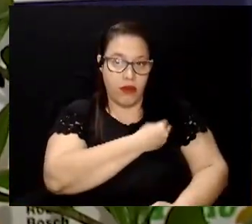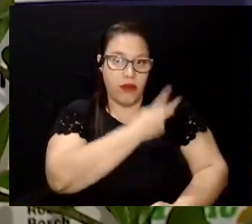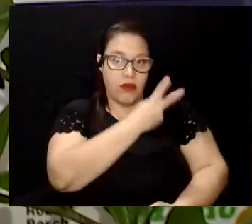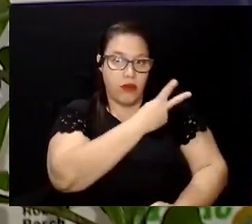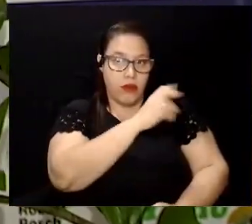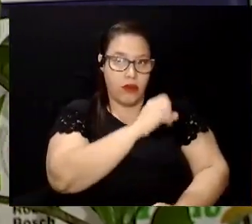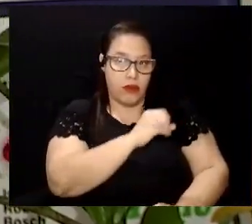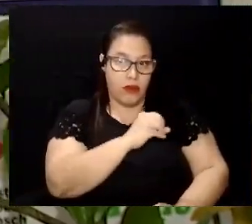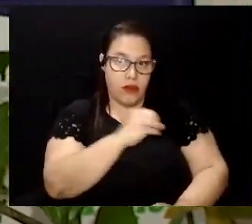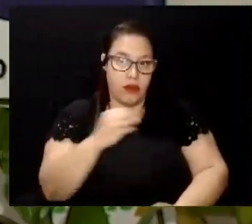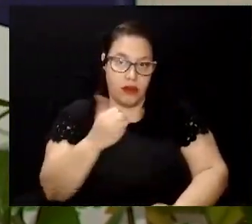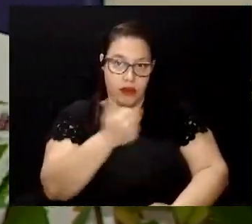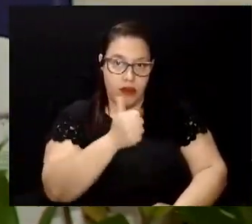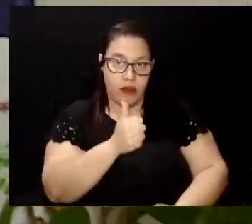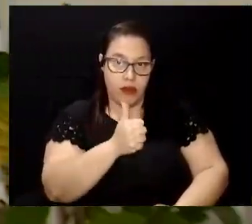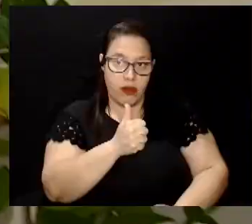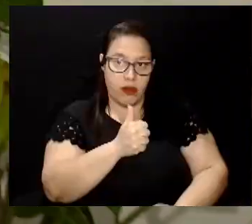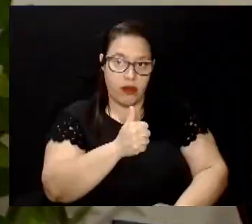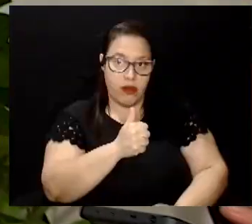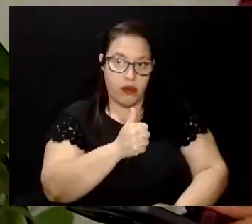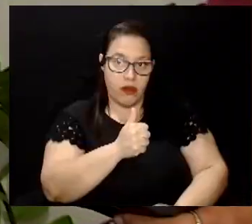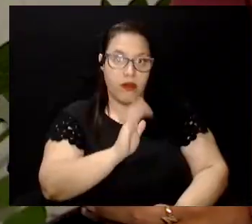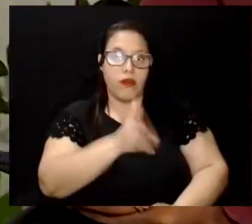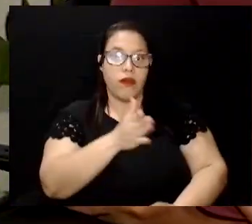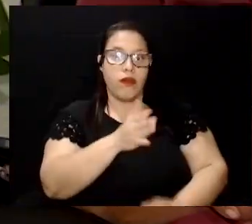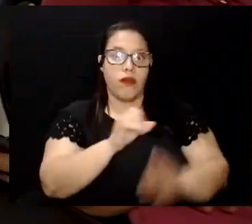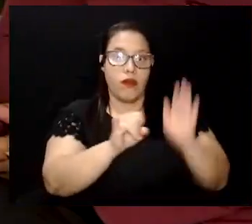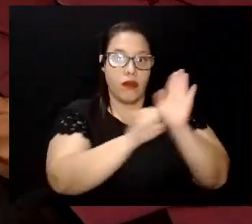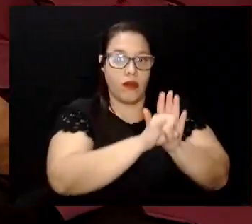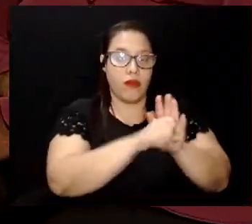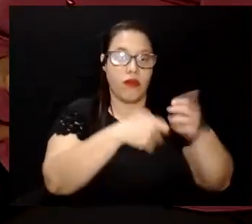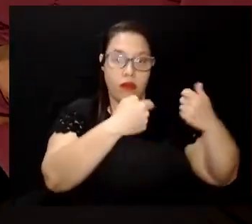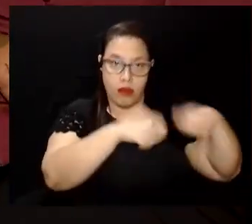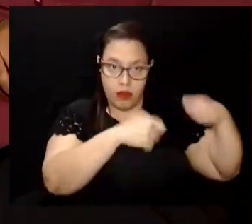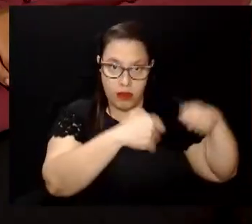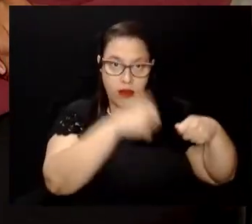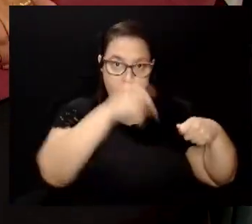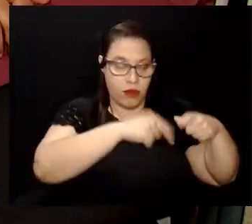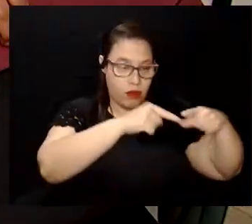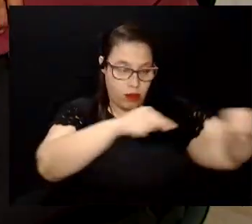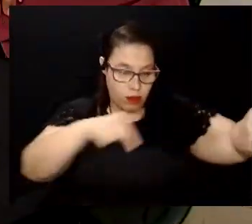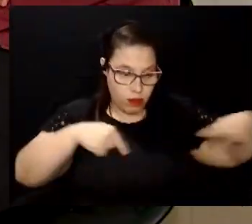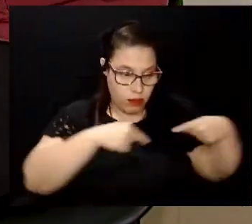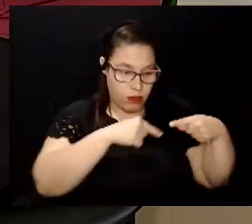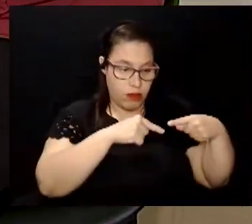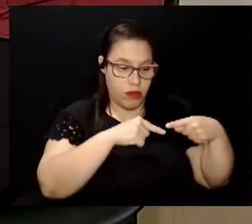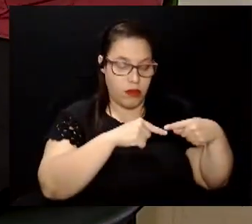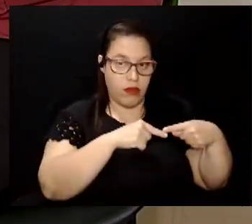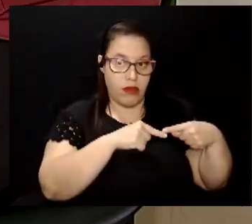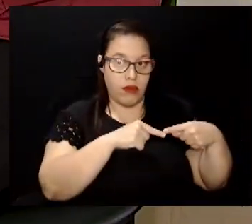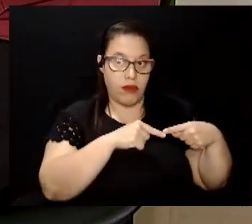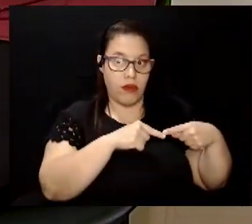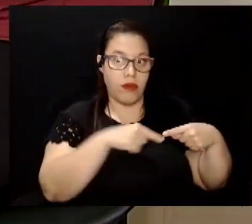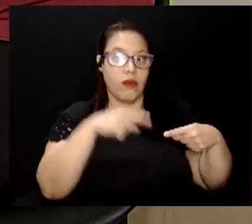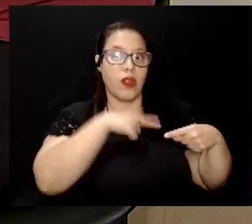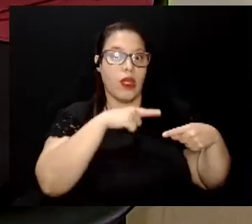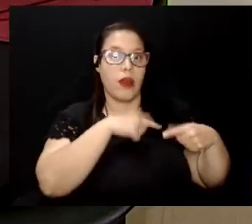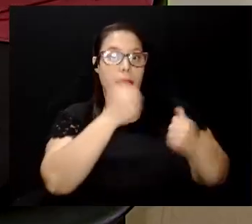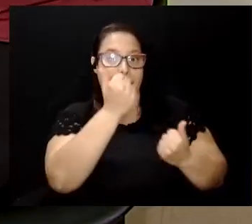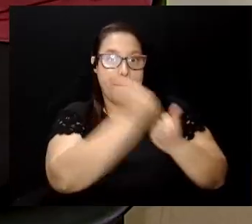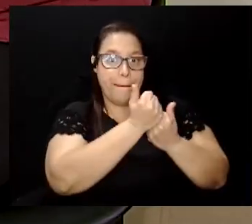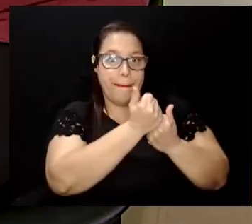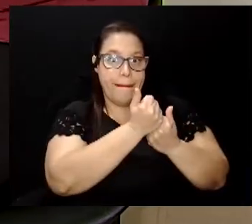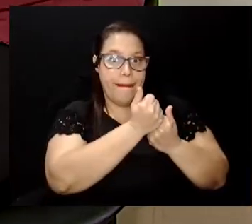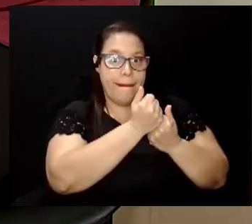é identificada a necessidade aqui no território de ter um apoio para o público, de ter um apoio para a